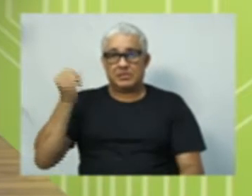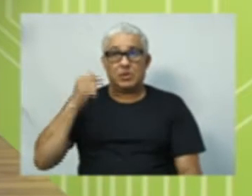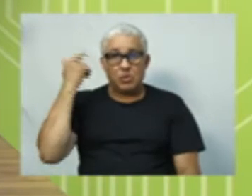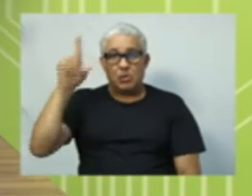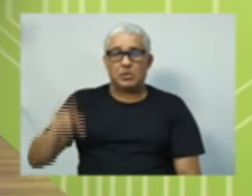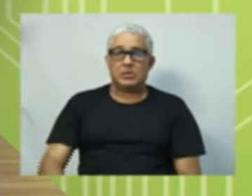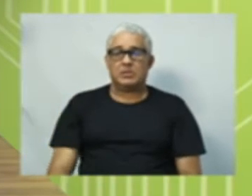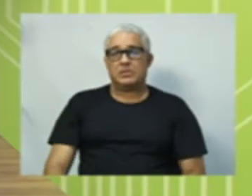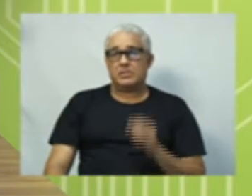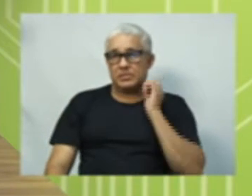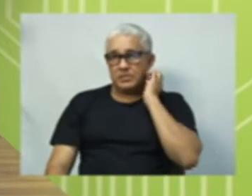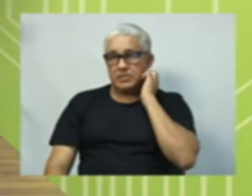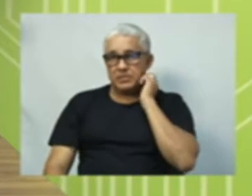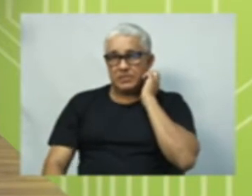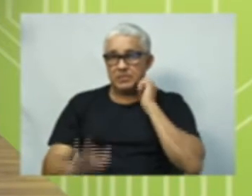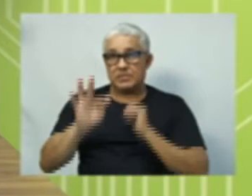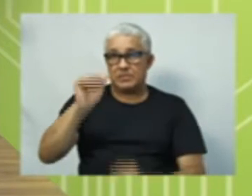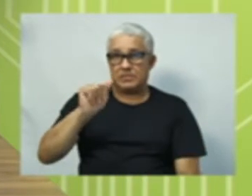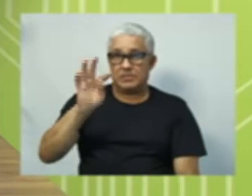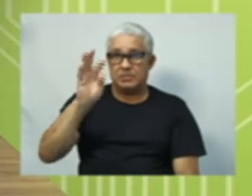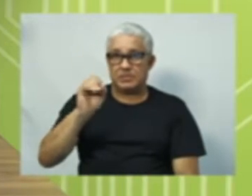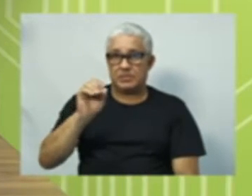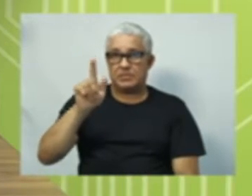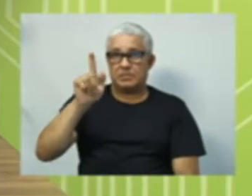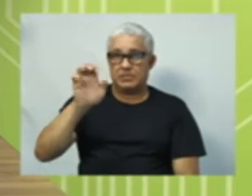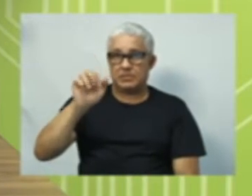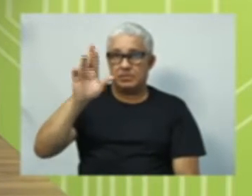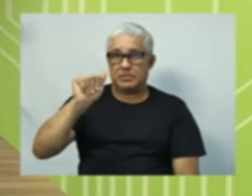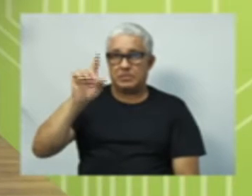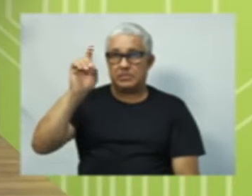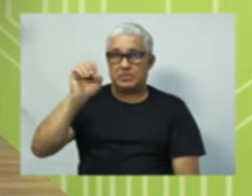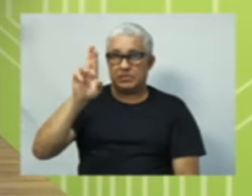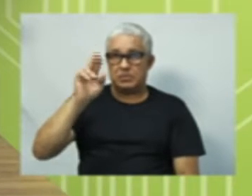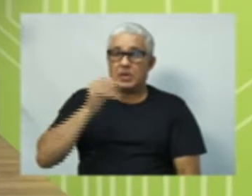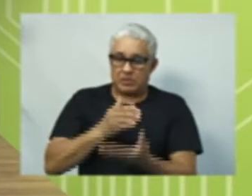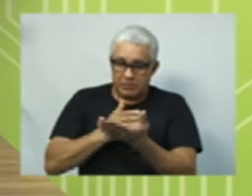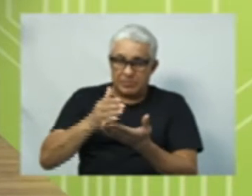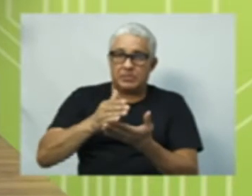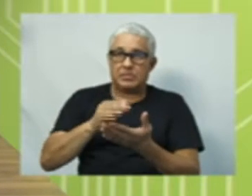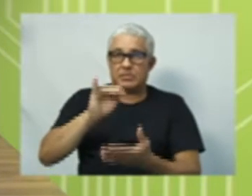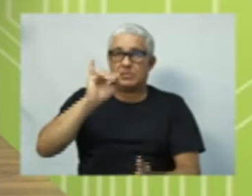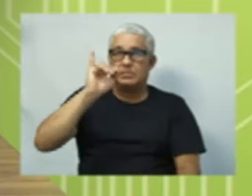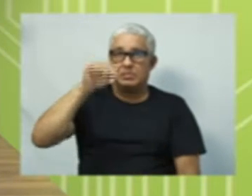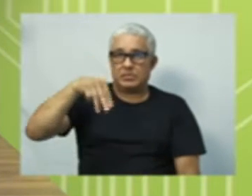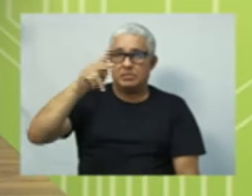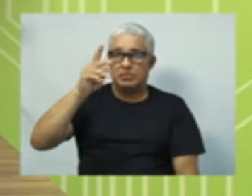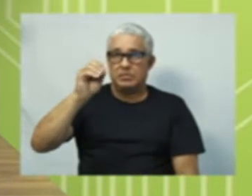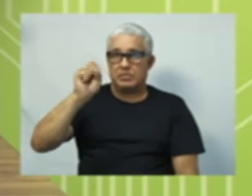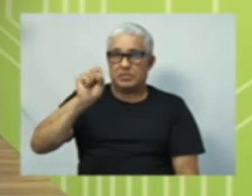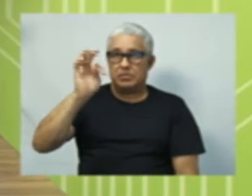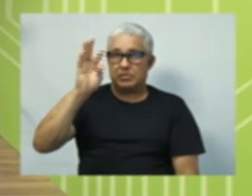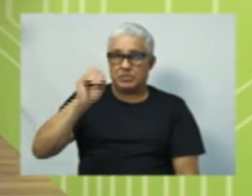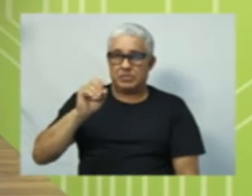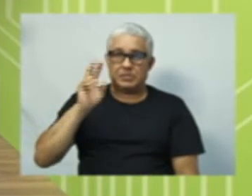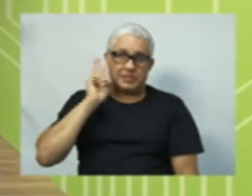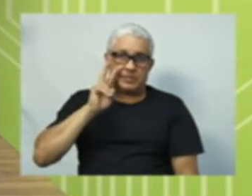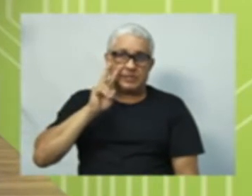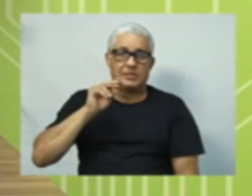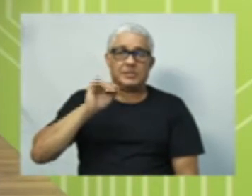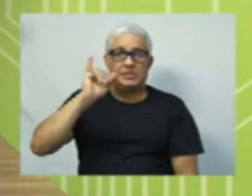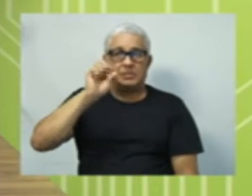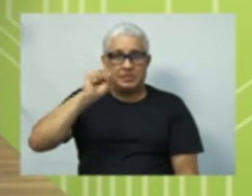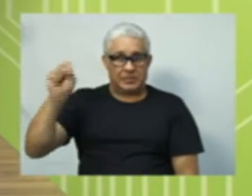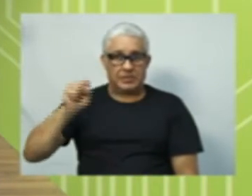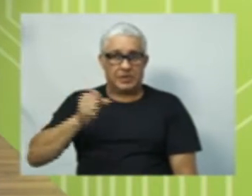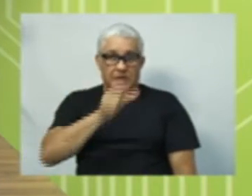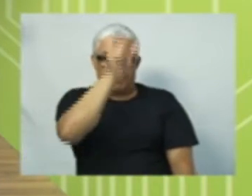vimos, fato gerador, o que starta um imposto. Lembra que eu falei sobre ISS, o cara que estava pintando? Estávamos pintando